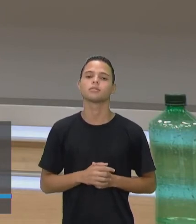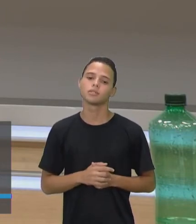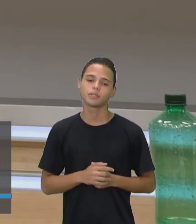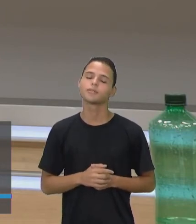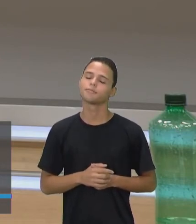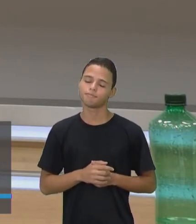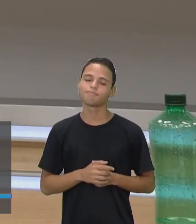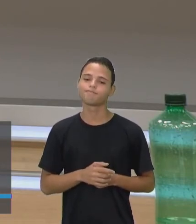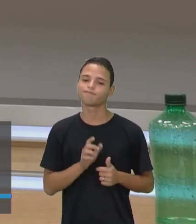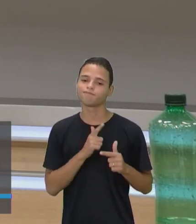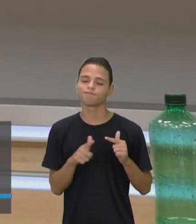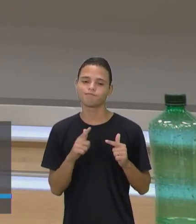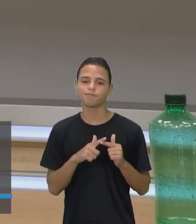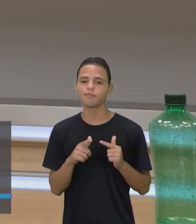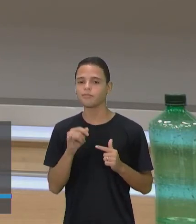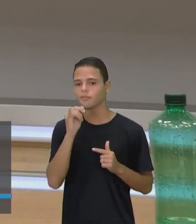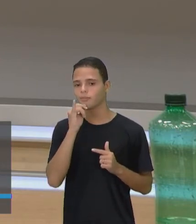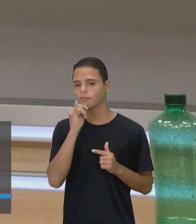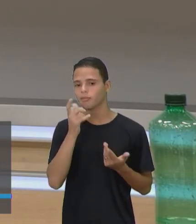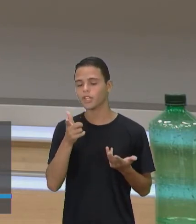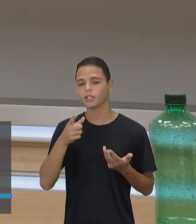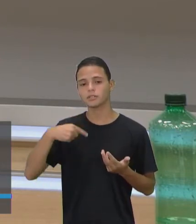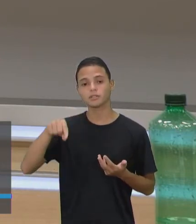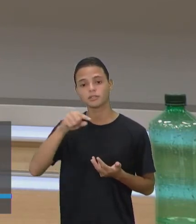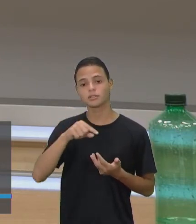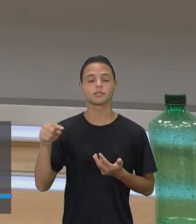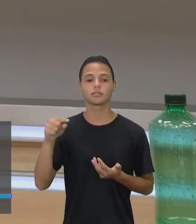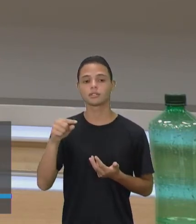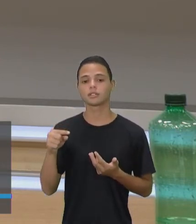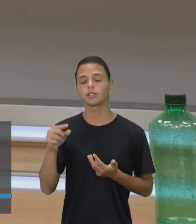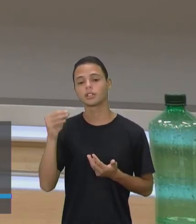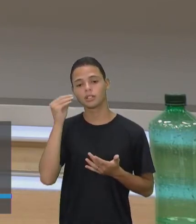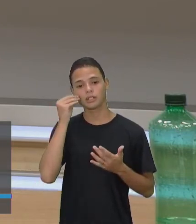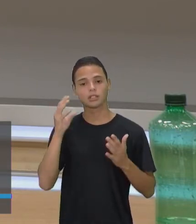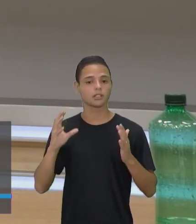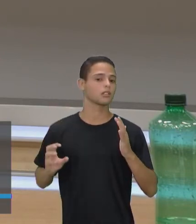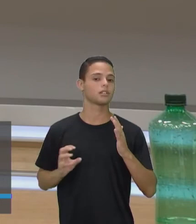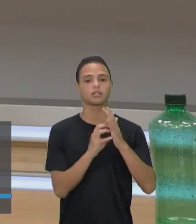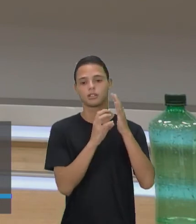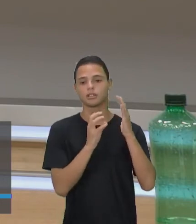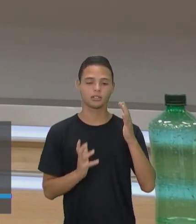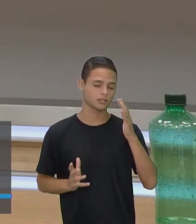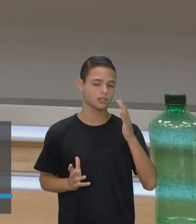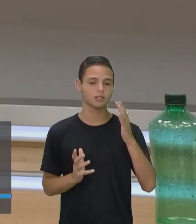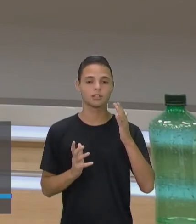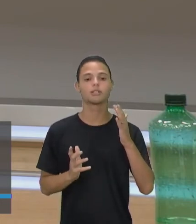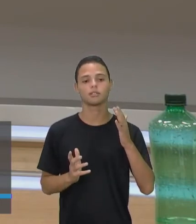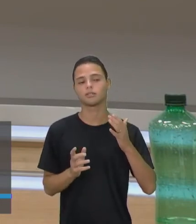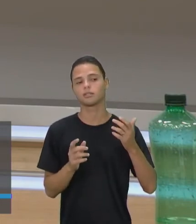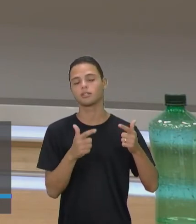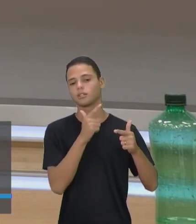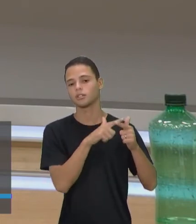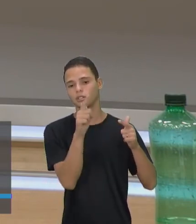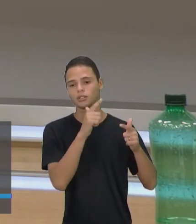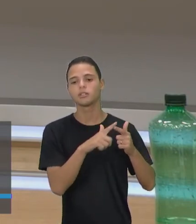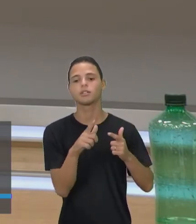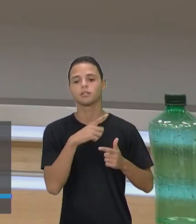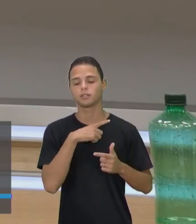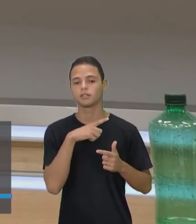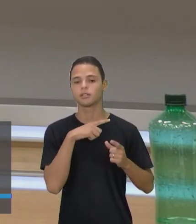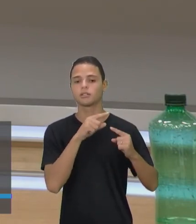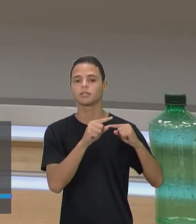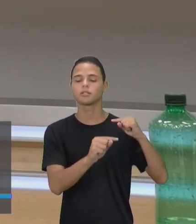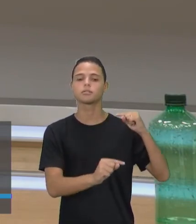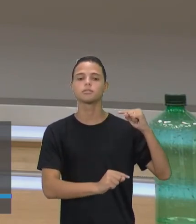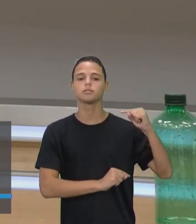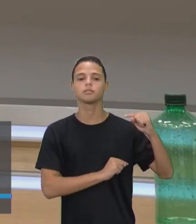quando a gente coloca ali o nosso toque, o toque humano que, onde a gente toca, a gente meio que destrói, né? A gente acaba quebrando esse